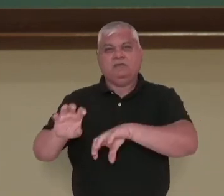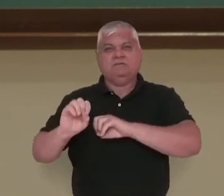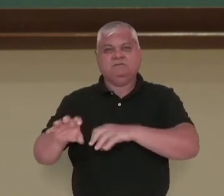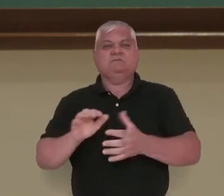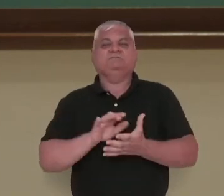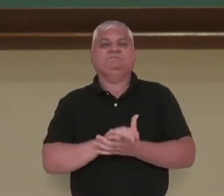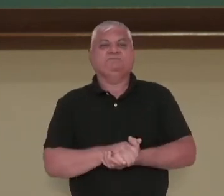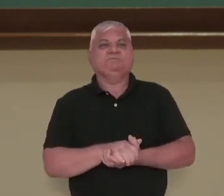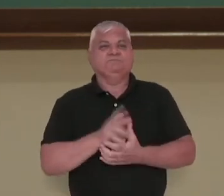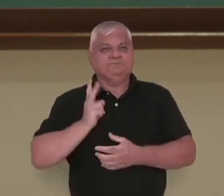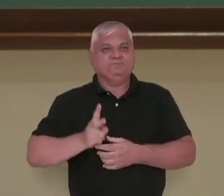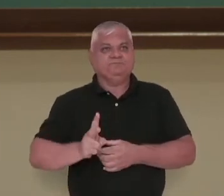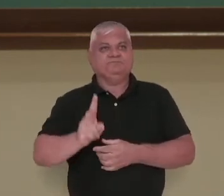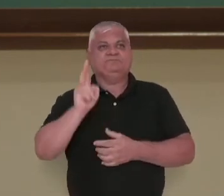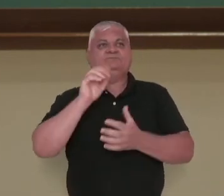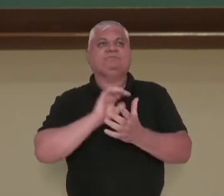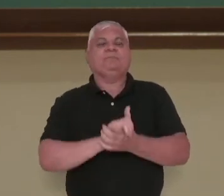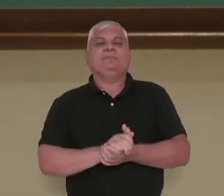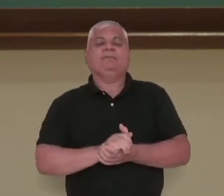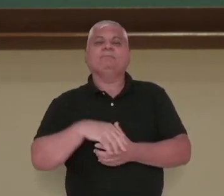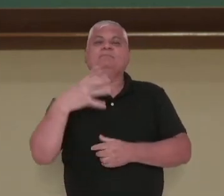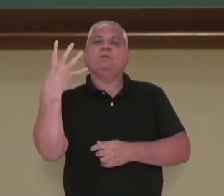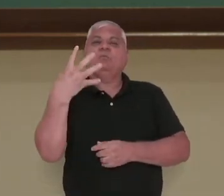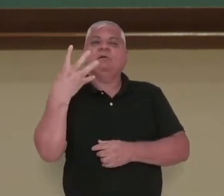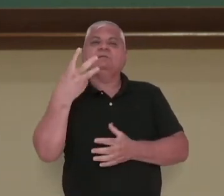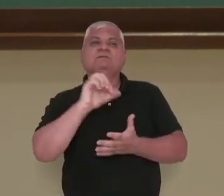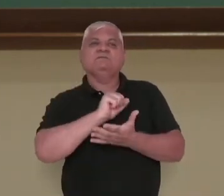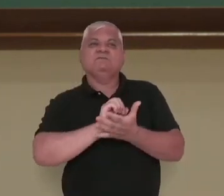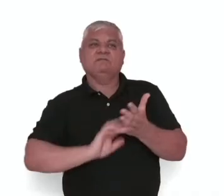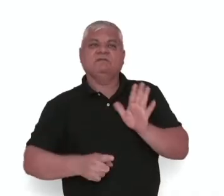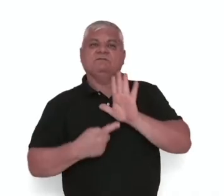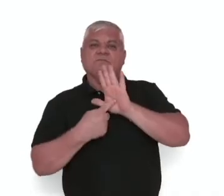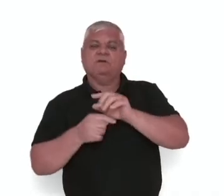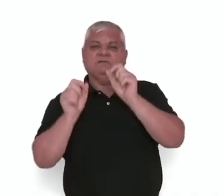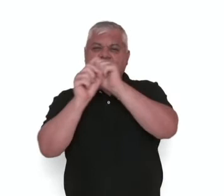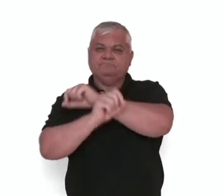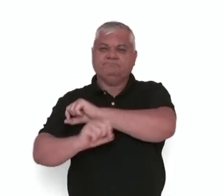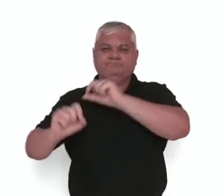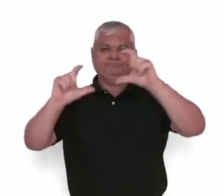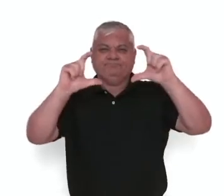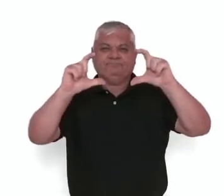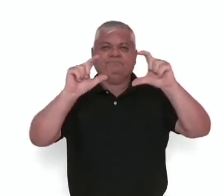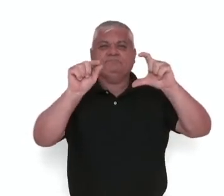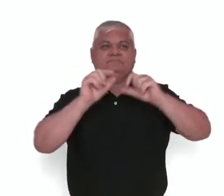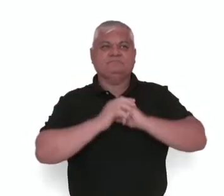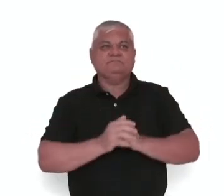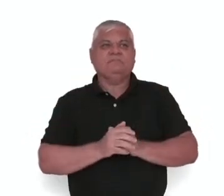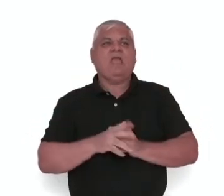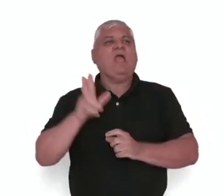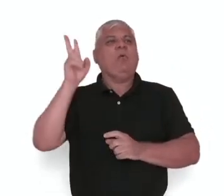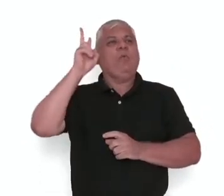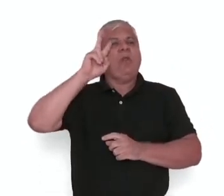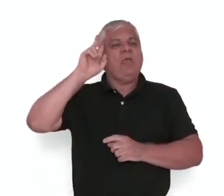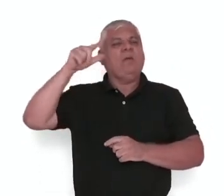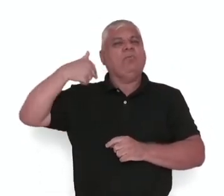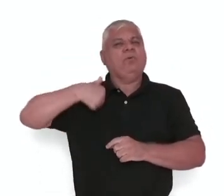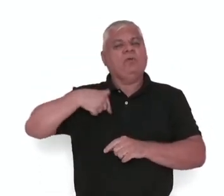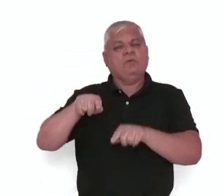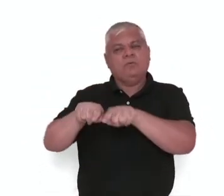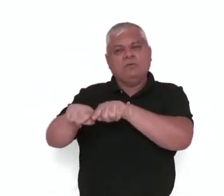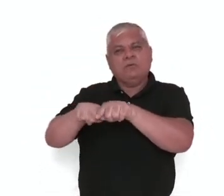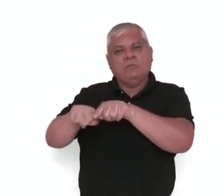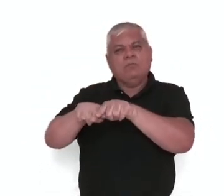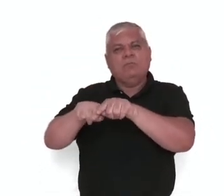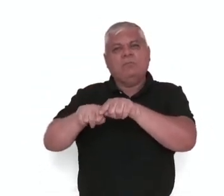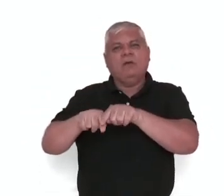Ok? Continuando aqui então, a quarta atividade traz mais um fragmento, né? Ele diz assim: lembro que eu e meus irmãos